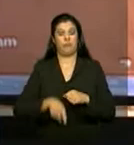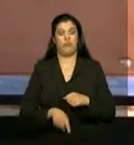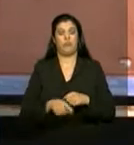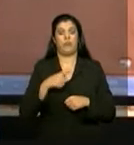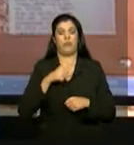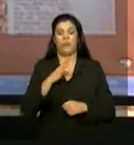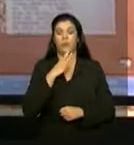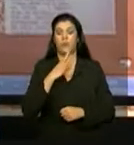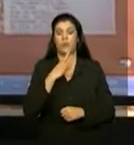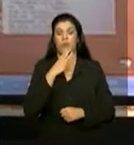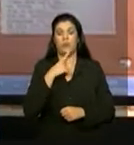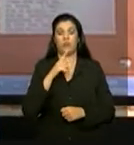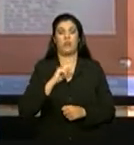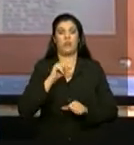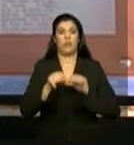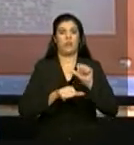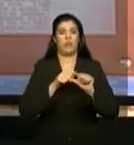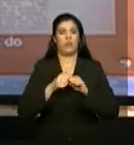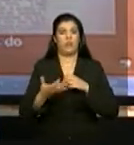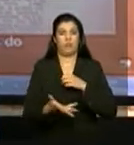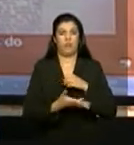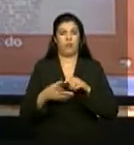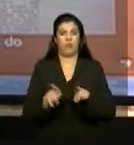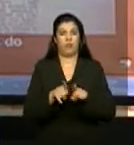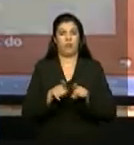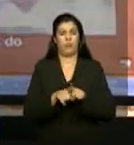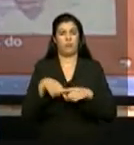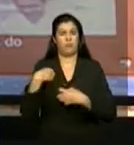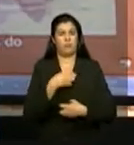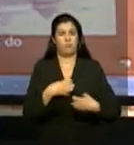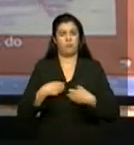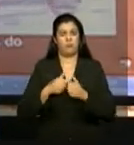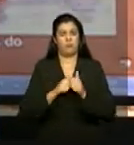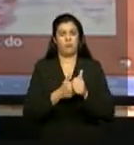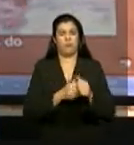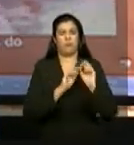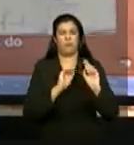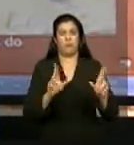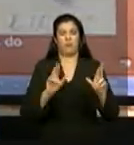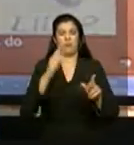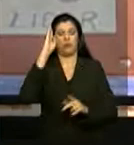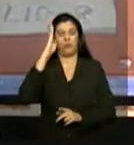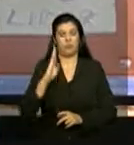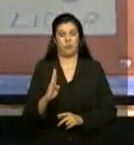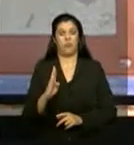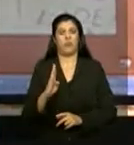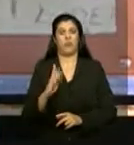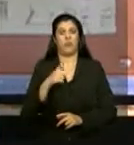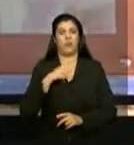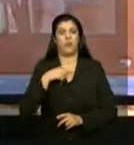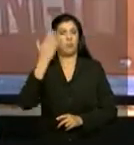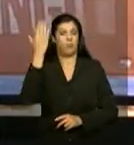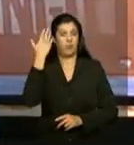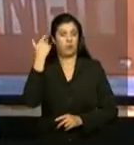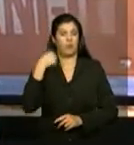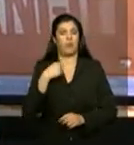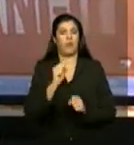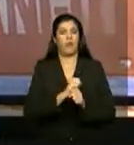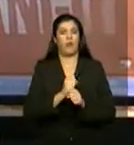ficaram conhecidas como reformas de base e de incomodar aos segmentos mais conservadores do país a